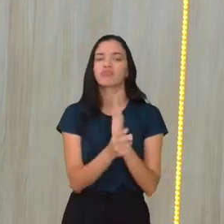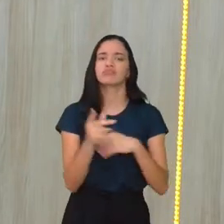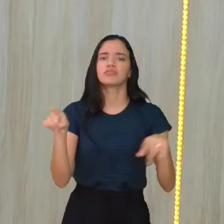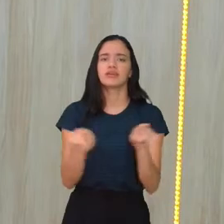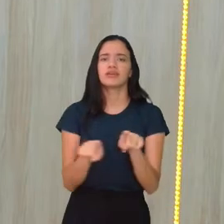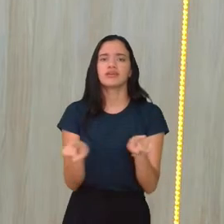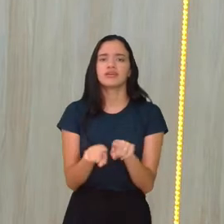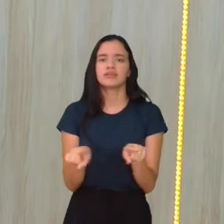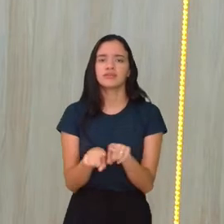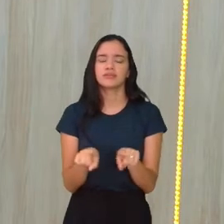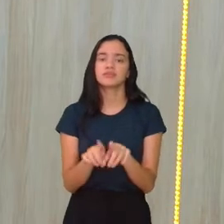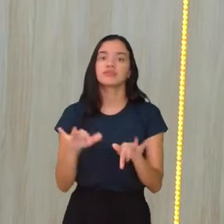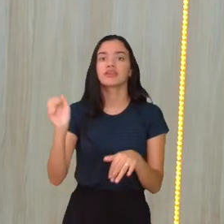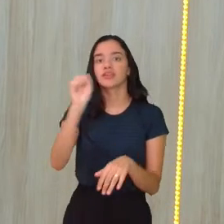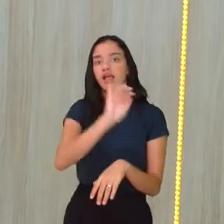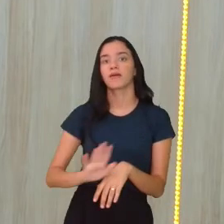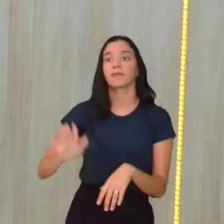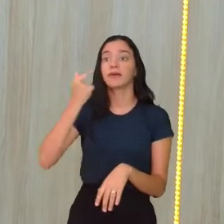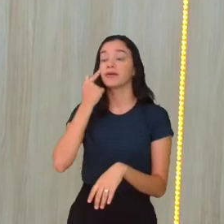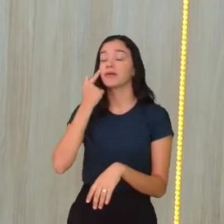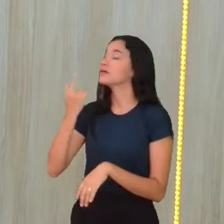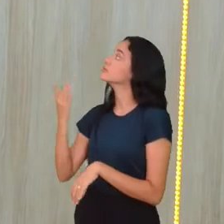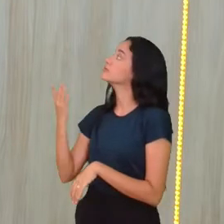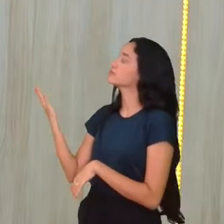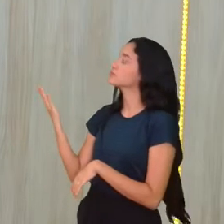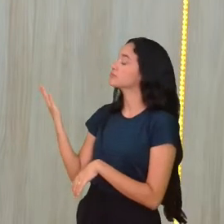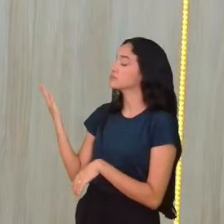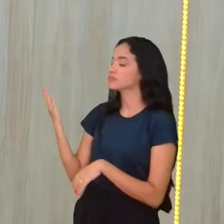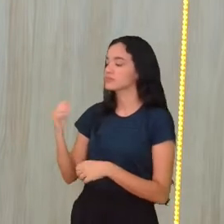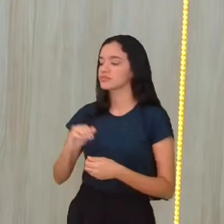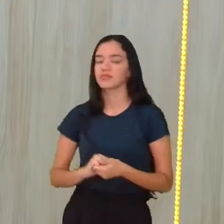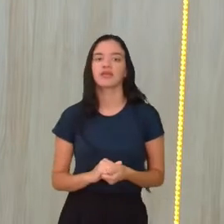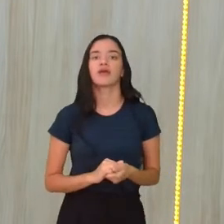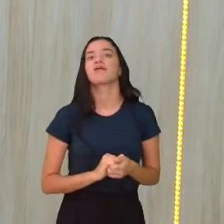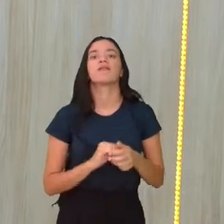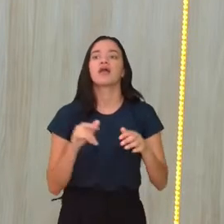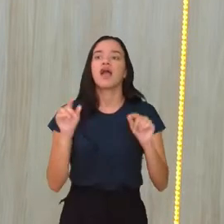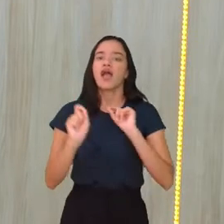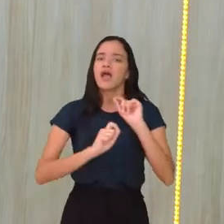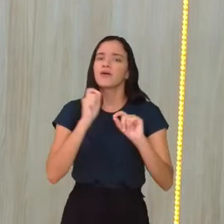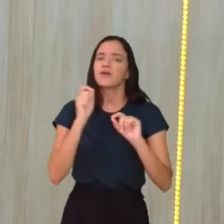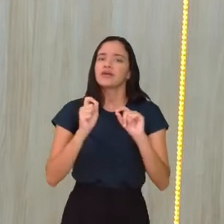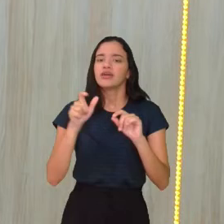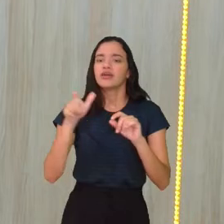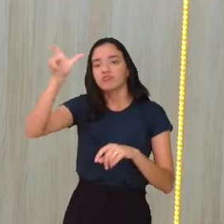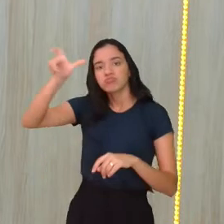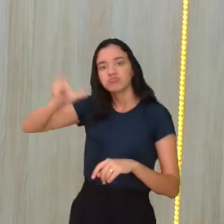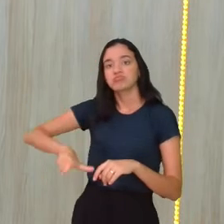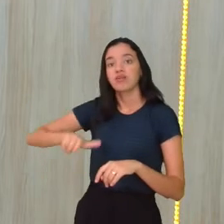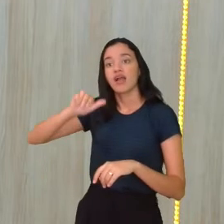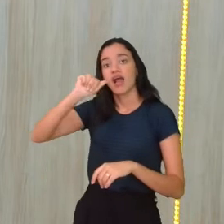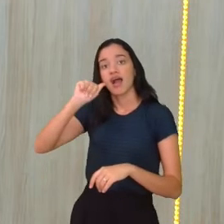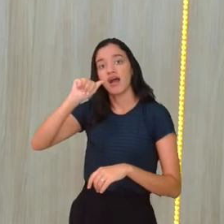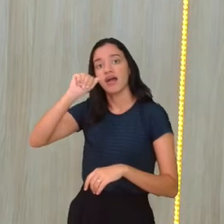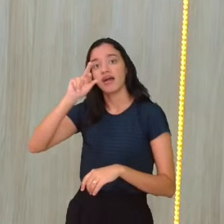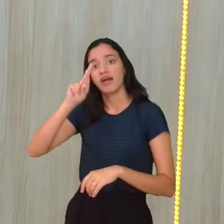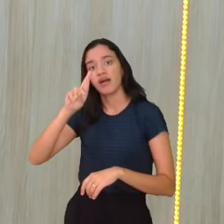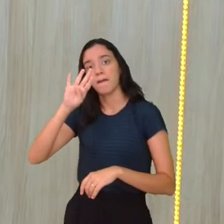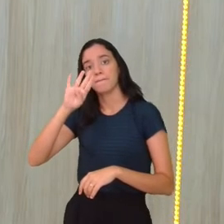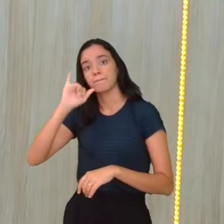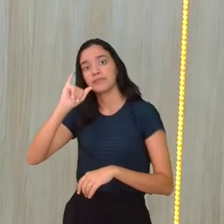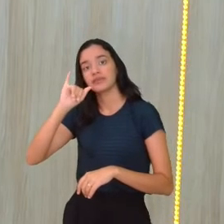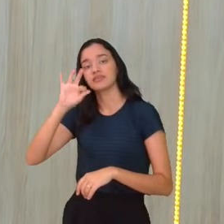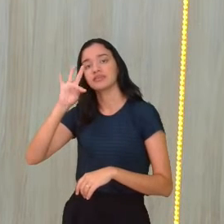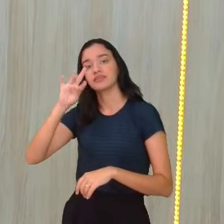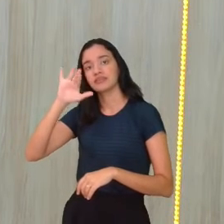tem, que eu coloquei inclusive na imagem, um árbitro, né? A arbitragem, ela serve para poder regular aquilo ali, né?